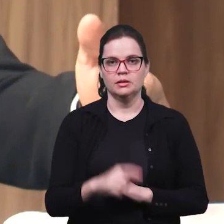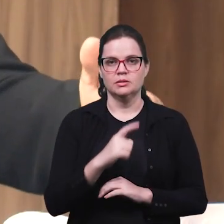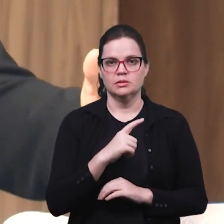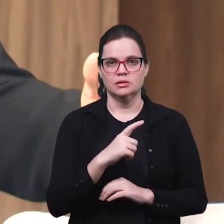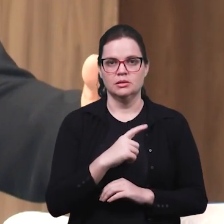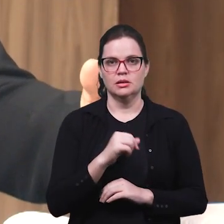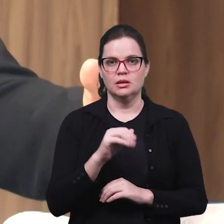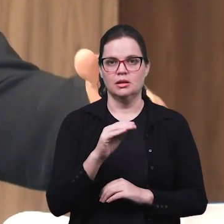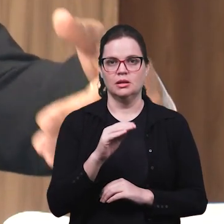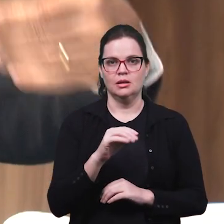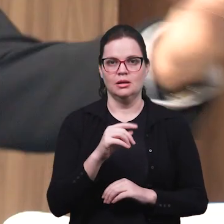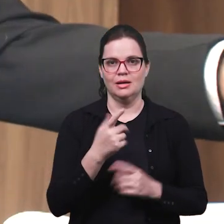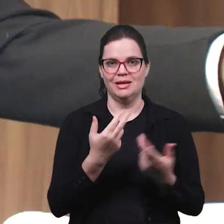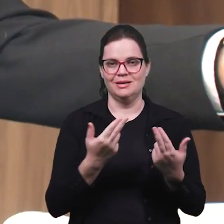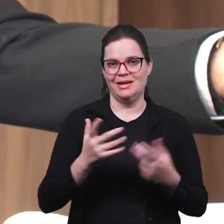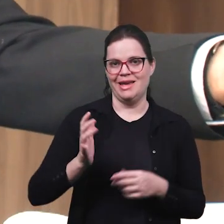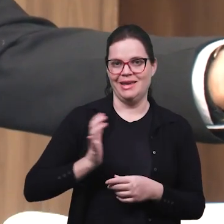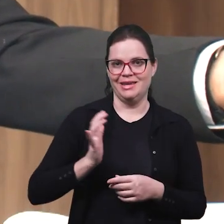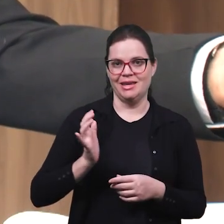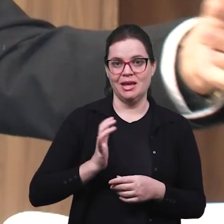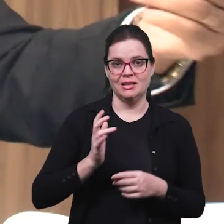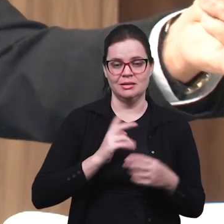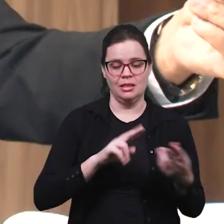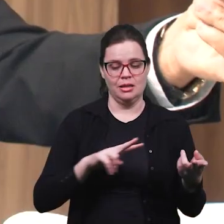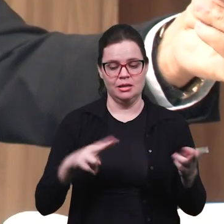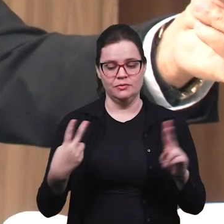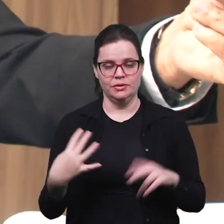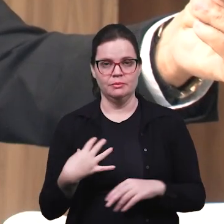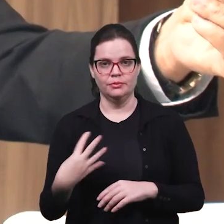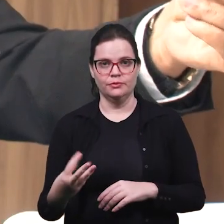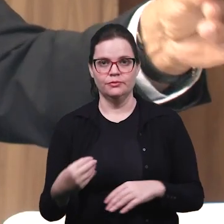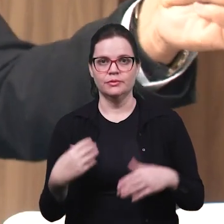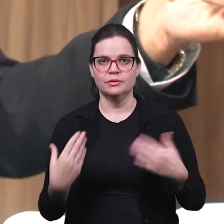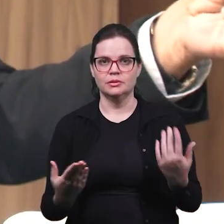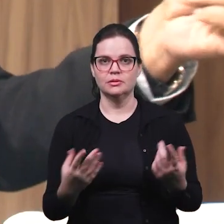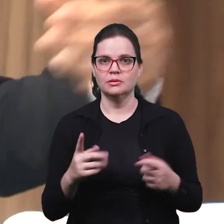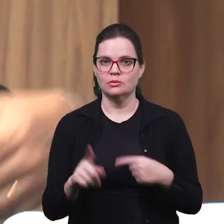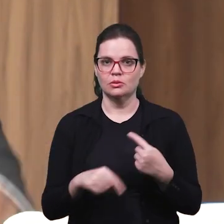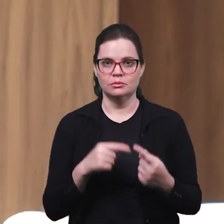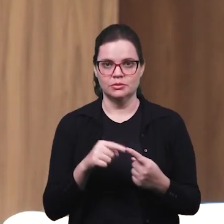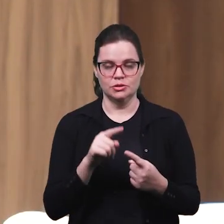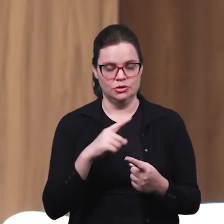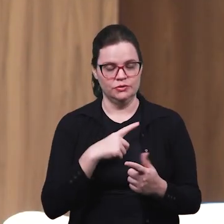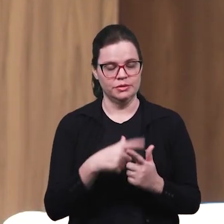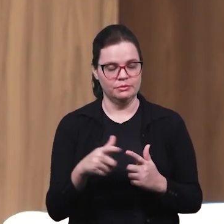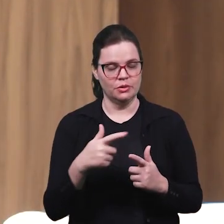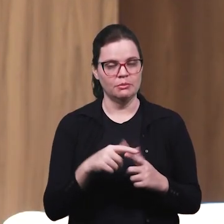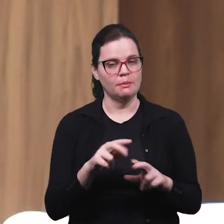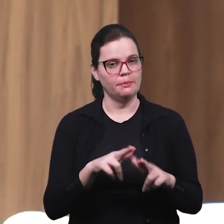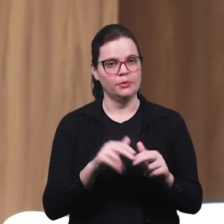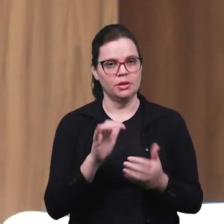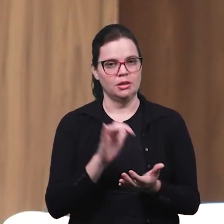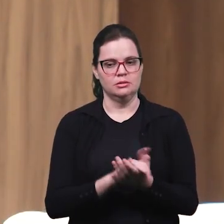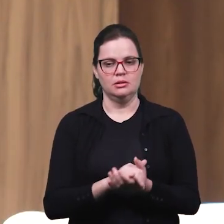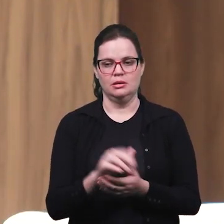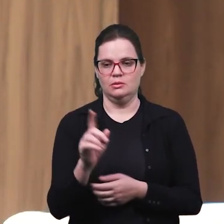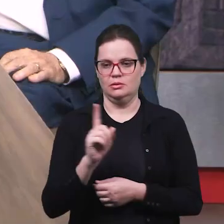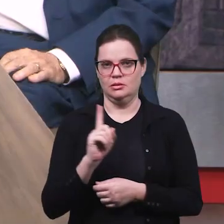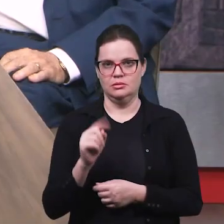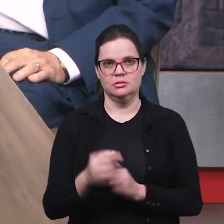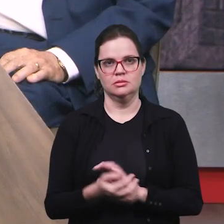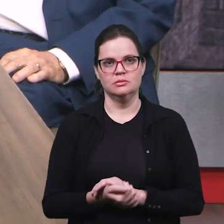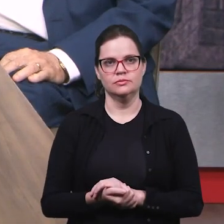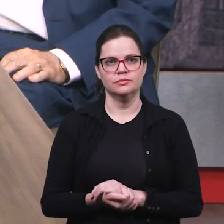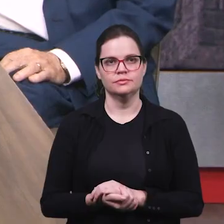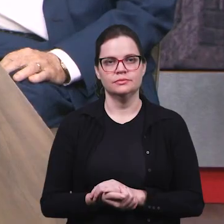os bens da igreja, as riquezas da igreja para eles. Então tinha esse objetivo, um dos objetivos principais, tinha esse problema também, né? Sim, sim. A questão da riqueza,